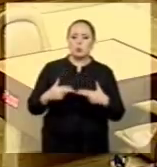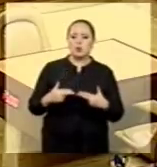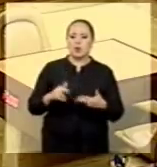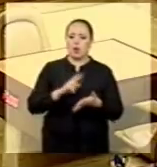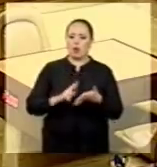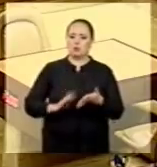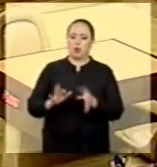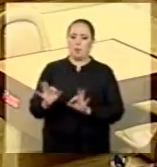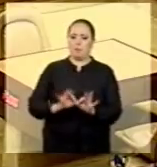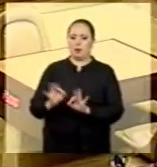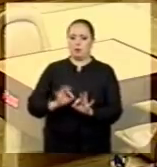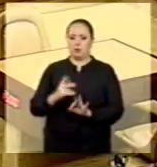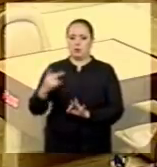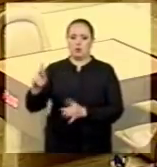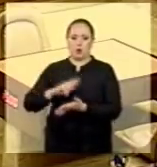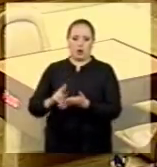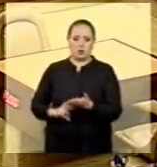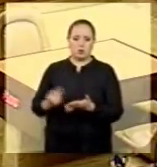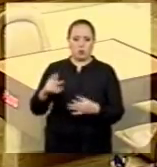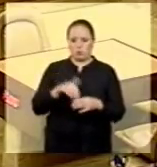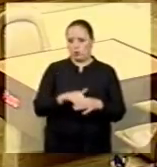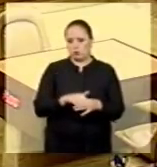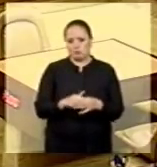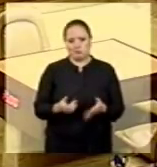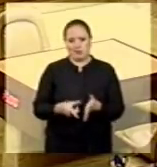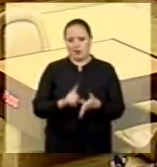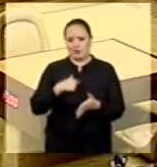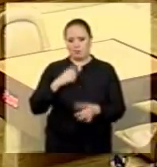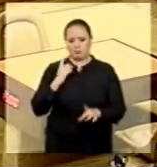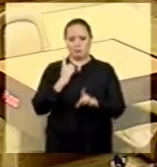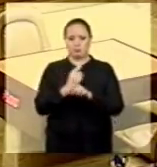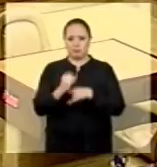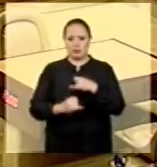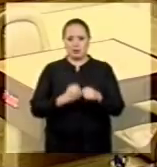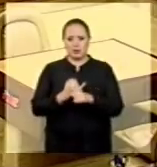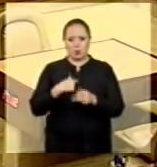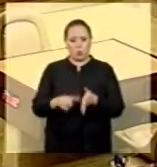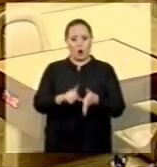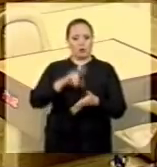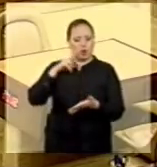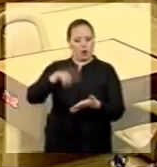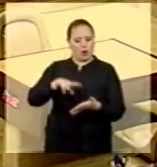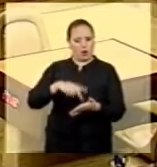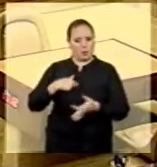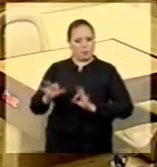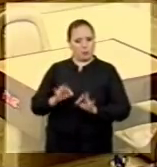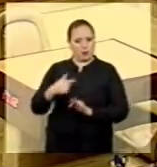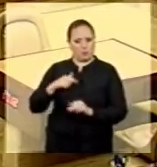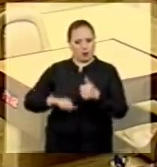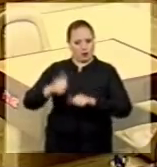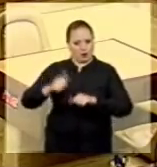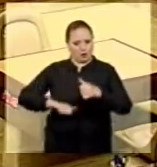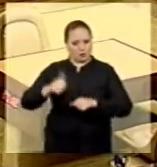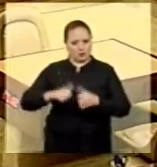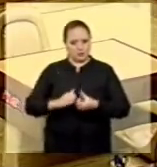já está preparando o seu relatório e o seu voto, eu já adianto a minha análise.